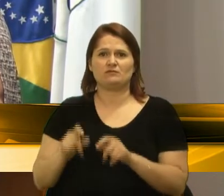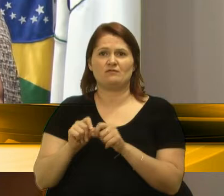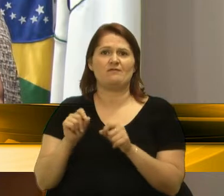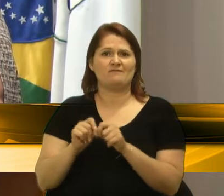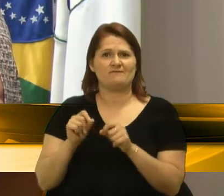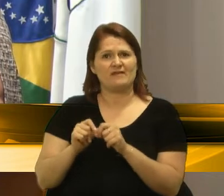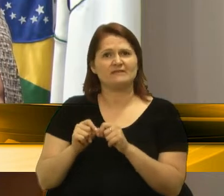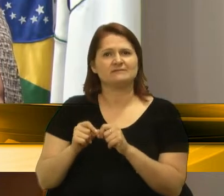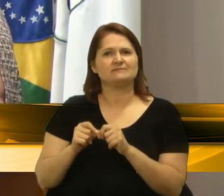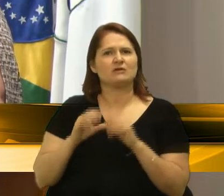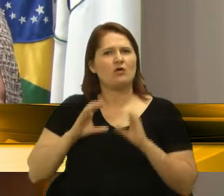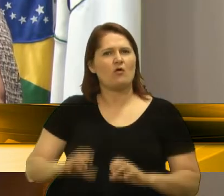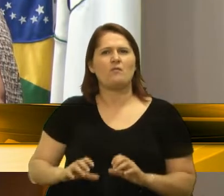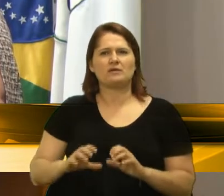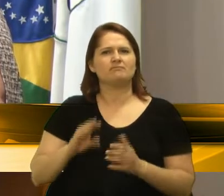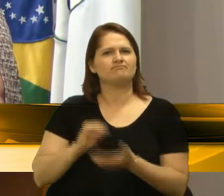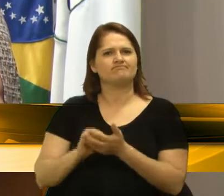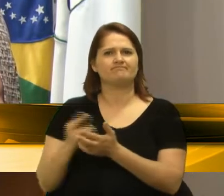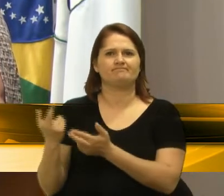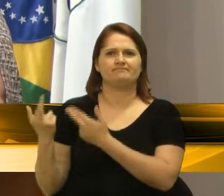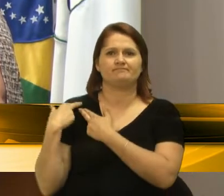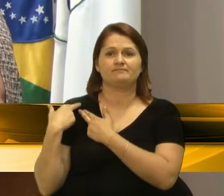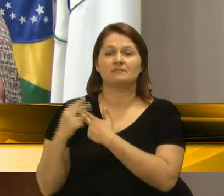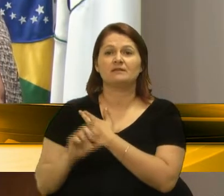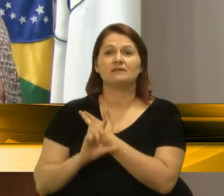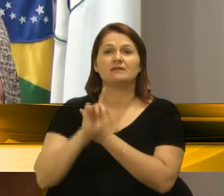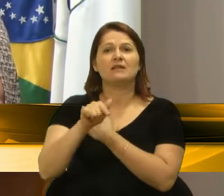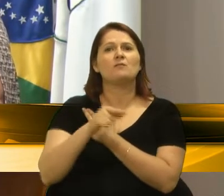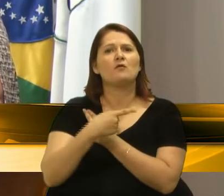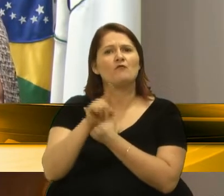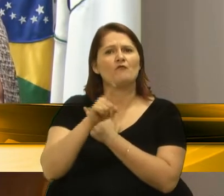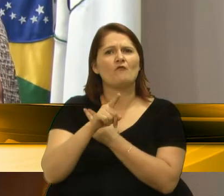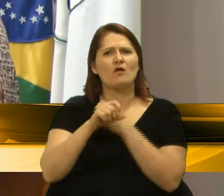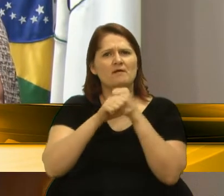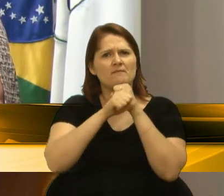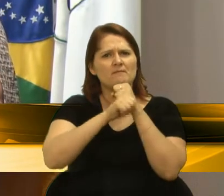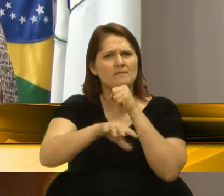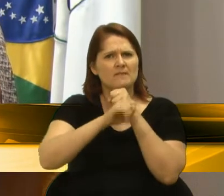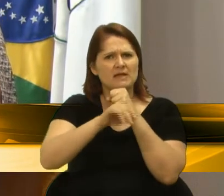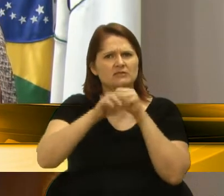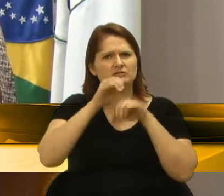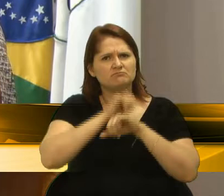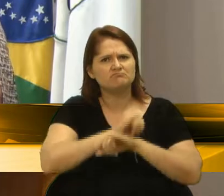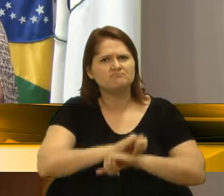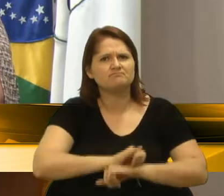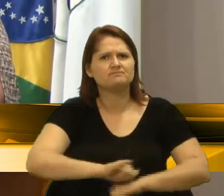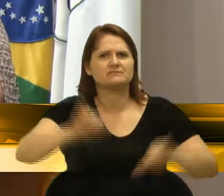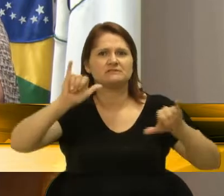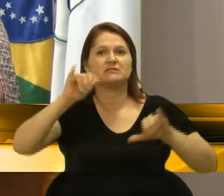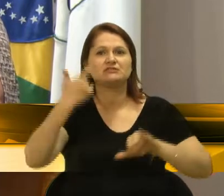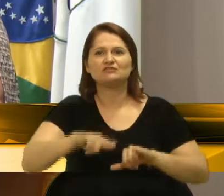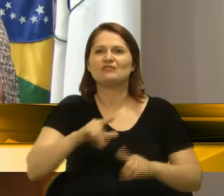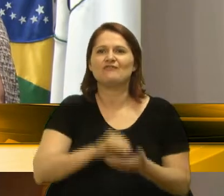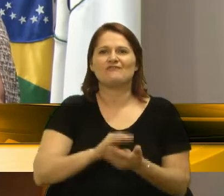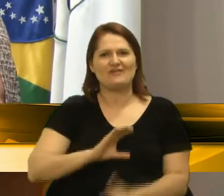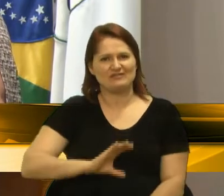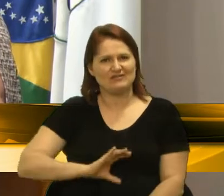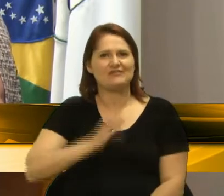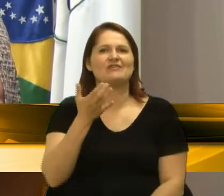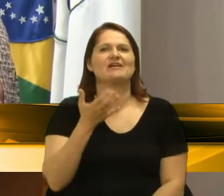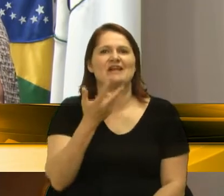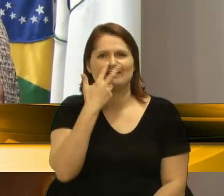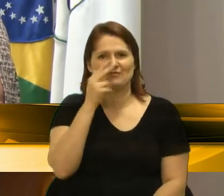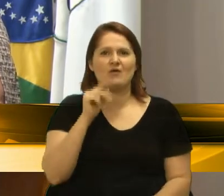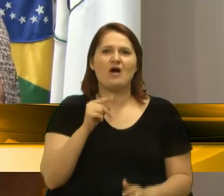irresponsável. E após, ele foi para a imprensa, em mais um ato de covardia, como aquele da sua